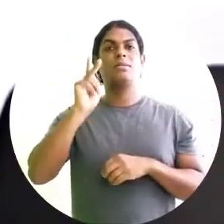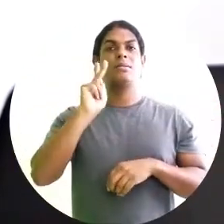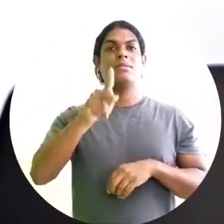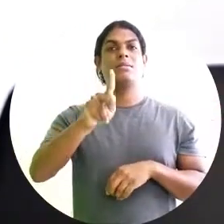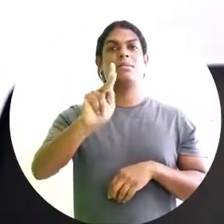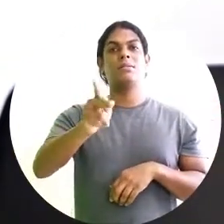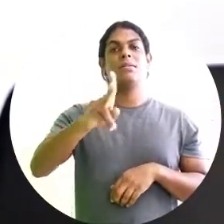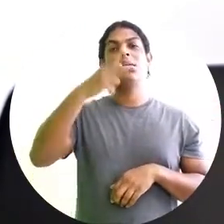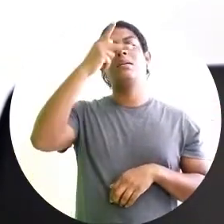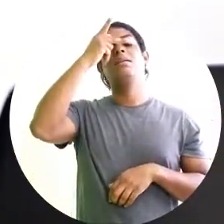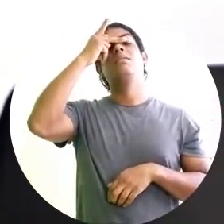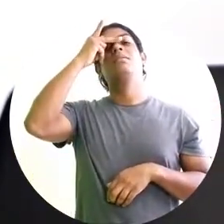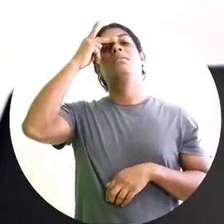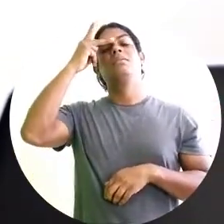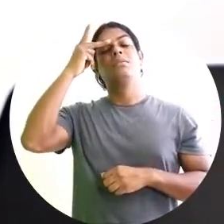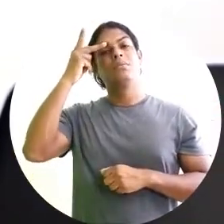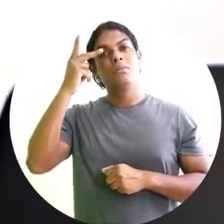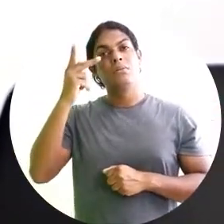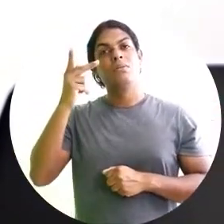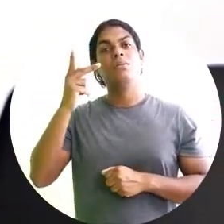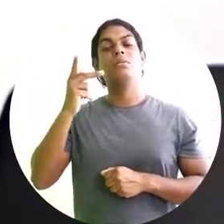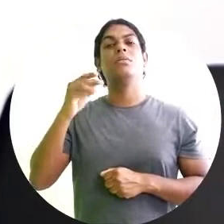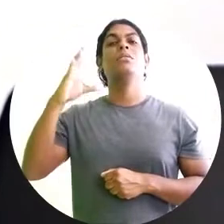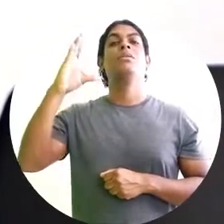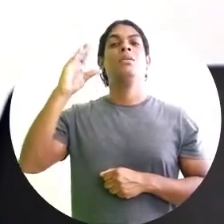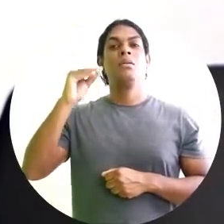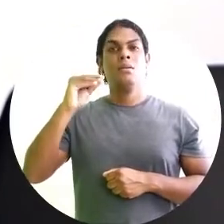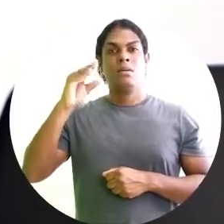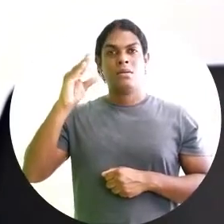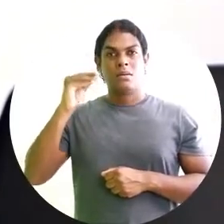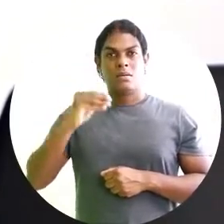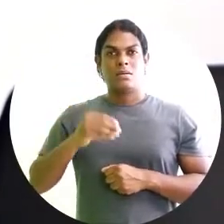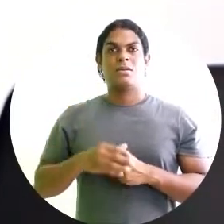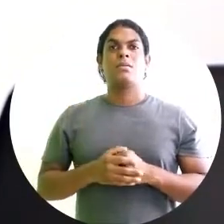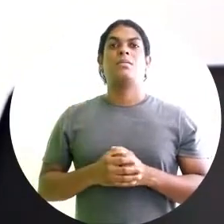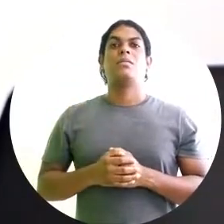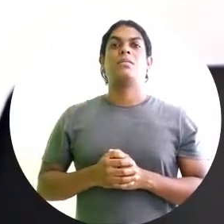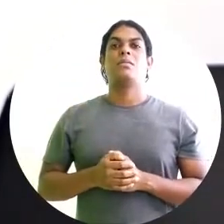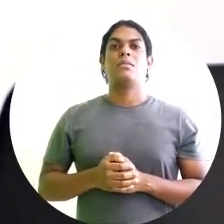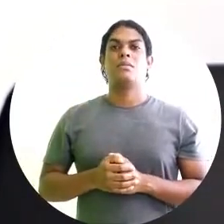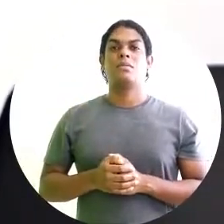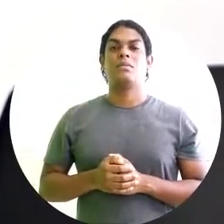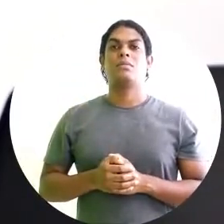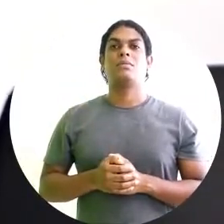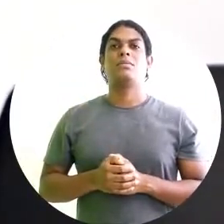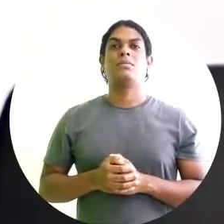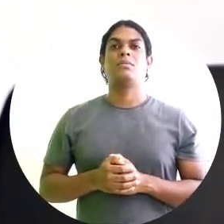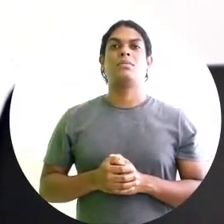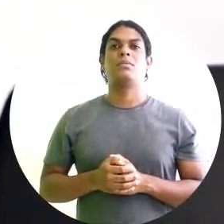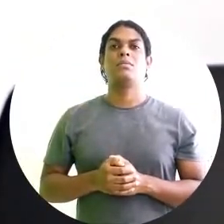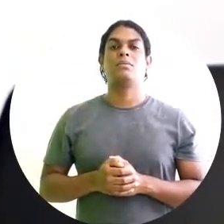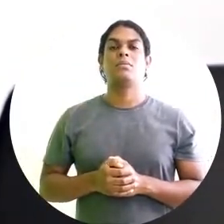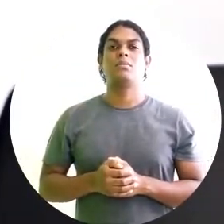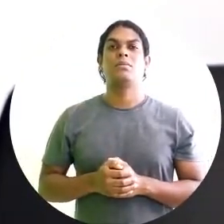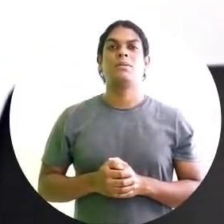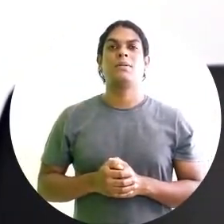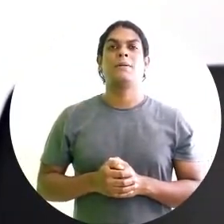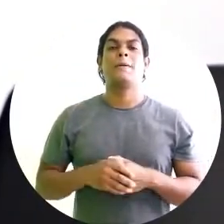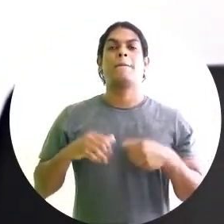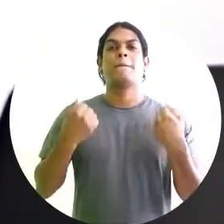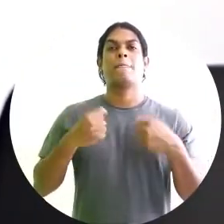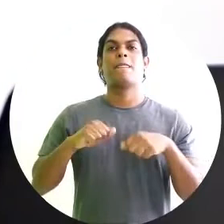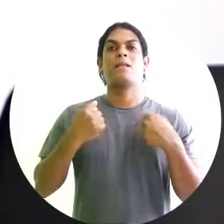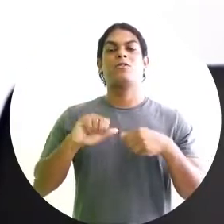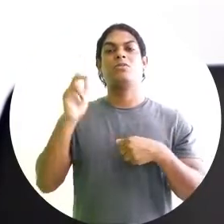mais os funcionários, os empregados, os colaboradores, como assim dizemos, que seja mais correto